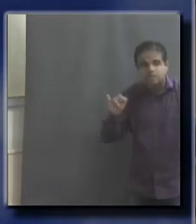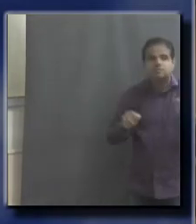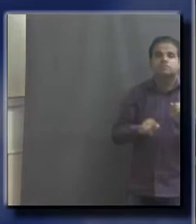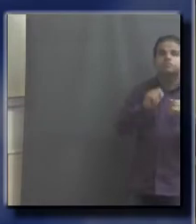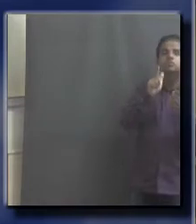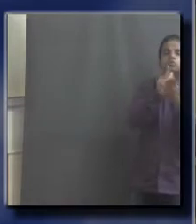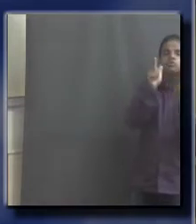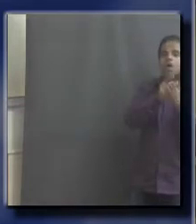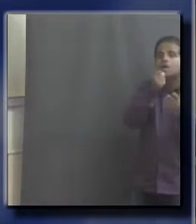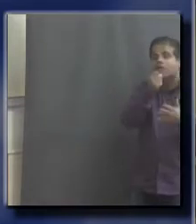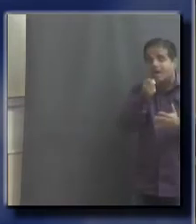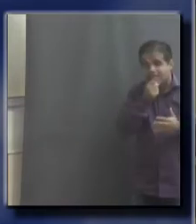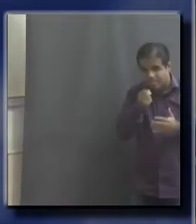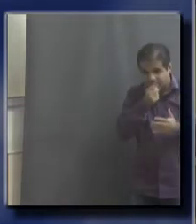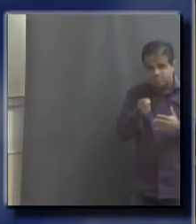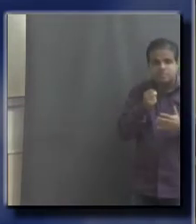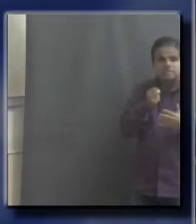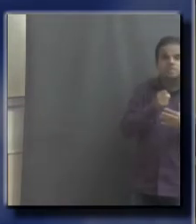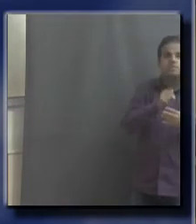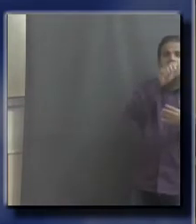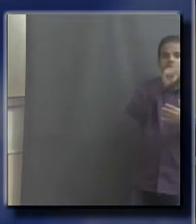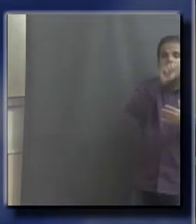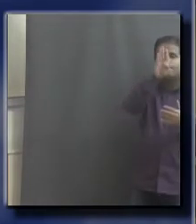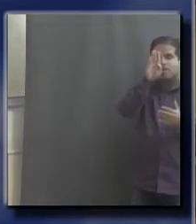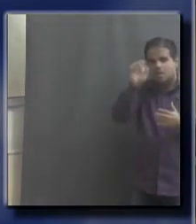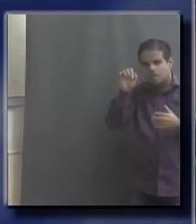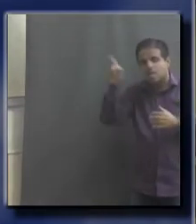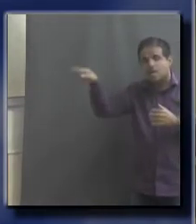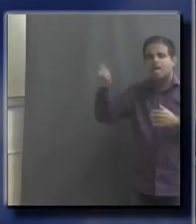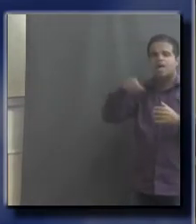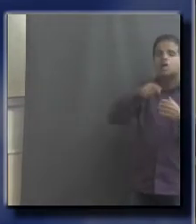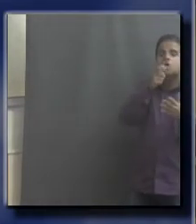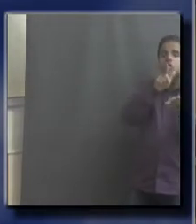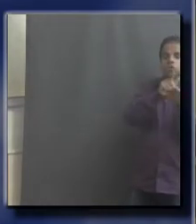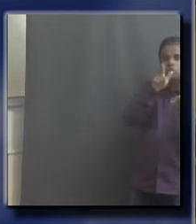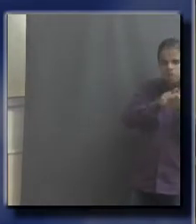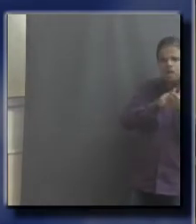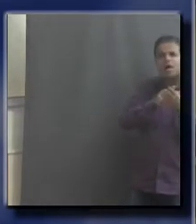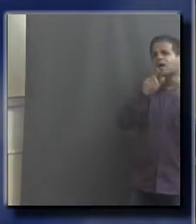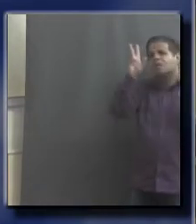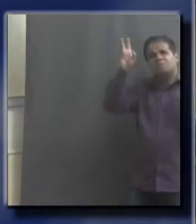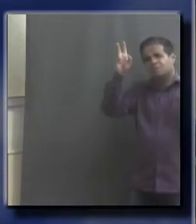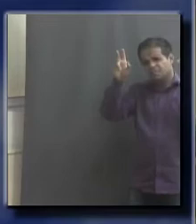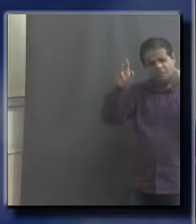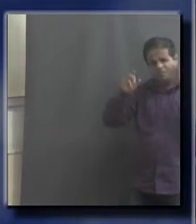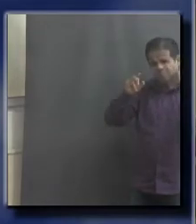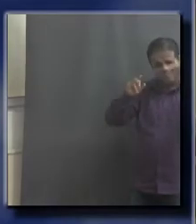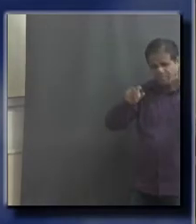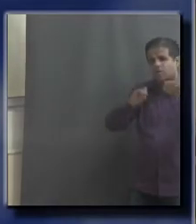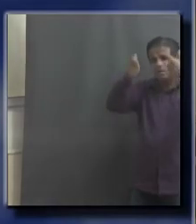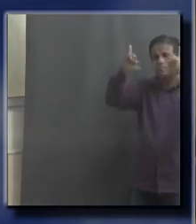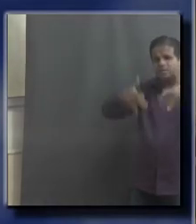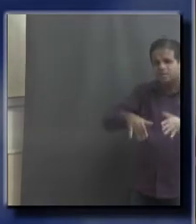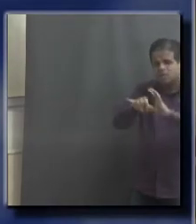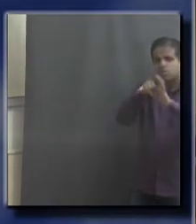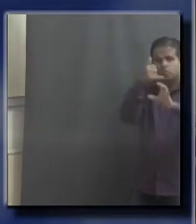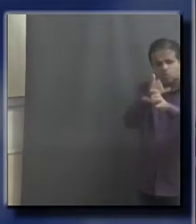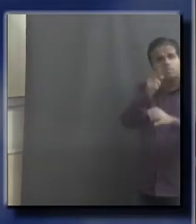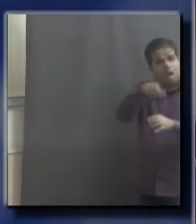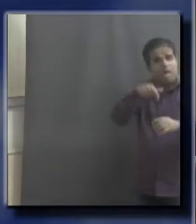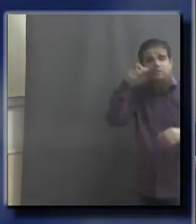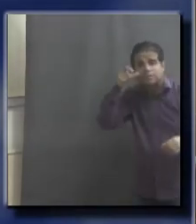dos jornalistas da ABI, que se chama Jornal dos Jornais. Eu não vou lembrar o ano, tá, gente? Mas, enfim, é